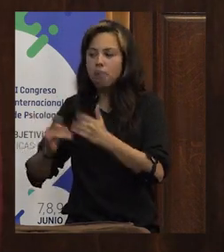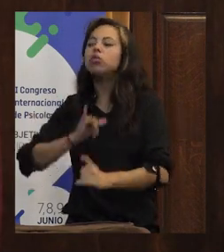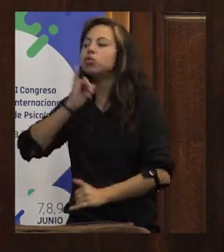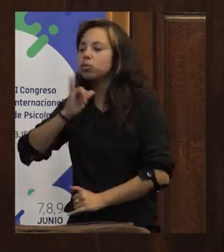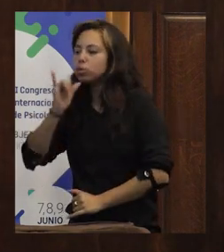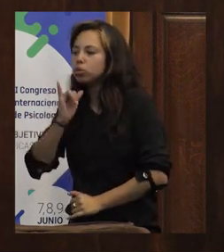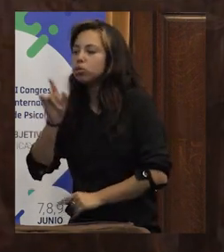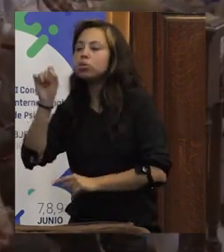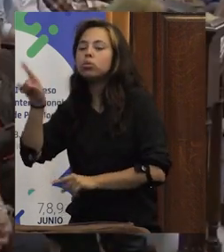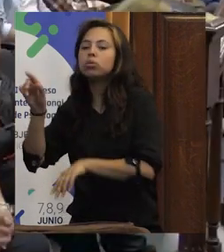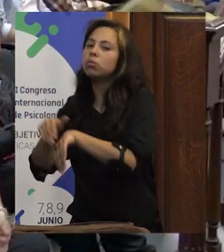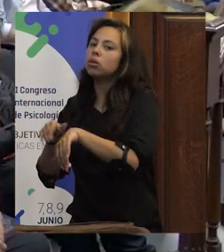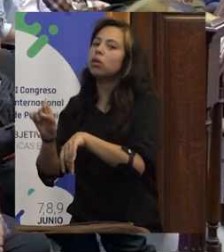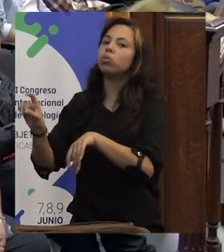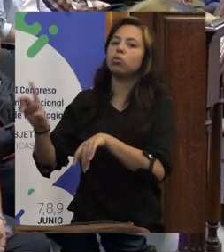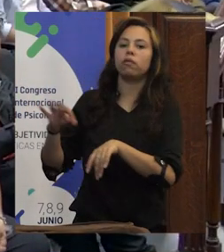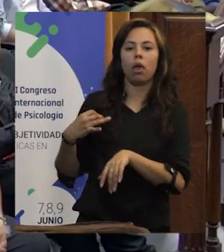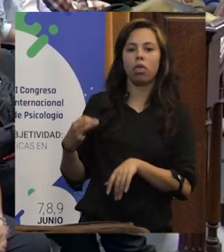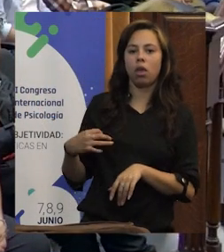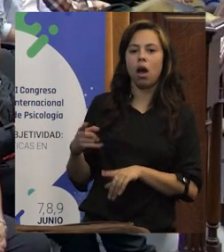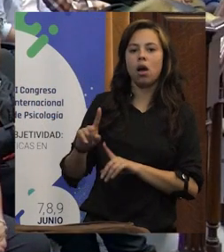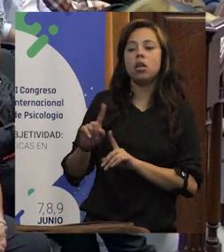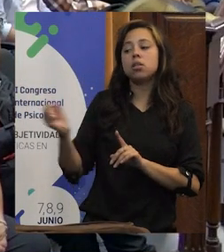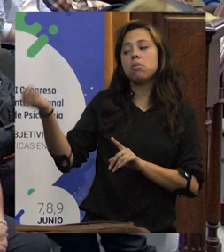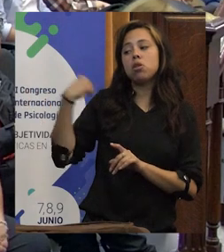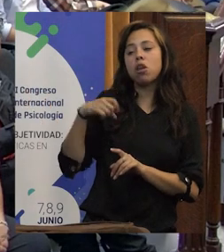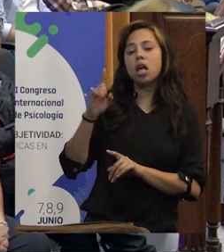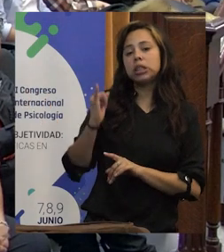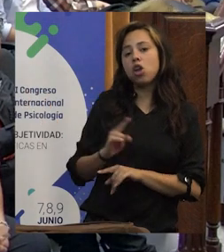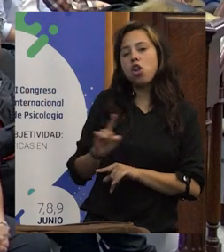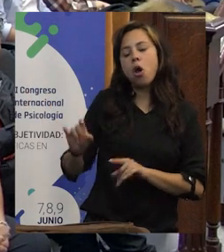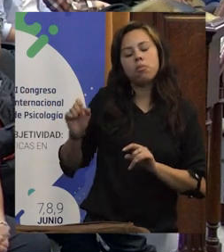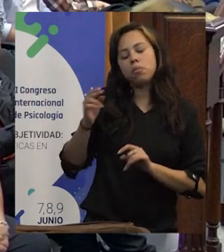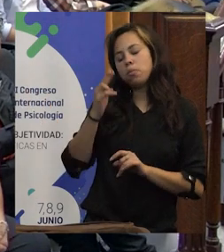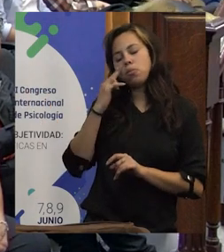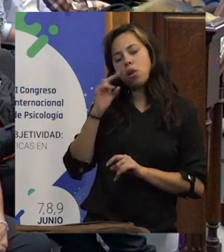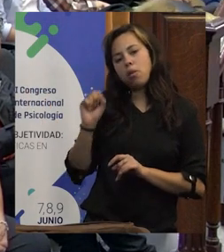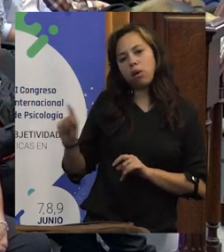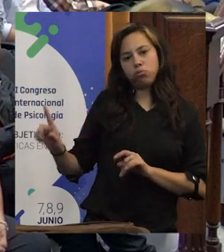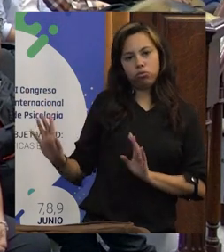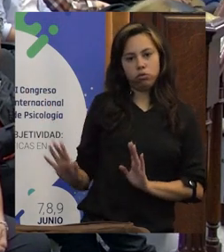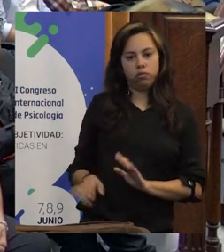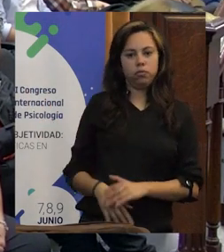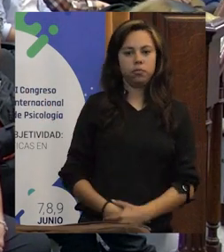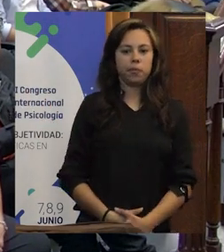Gracias por la pregunta. ¿Más alguna cosa?